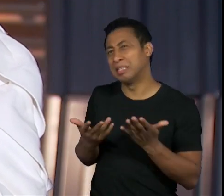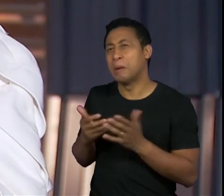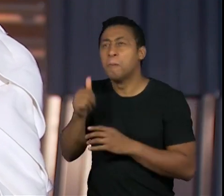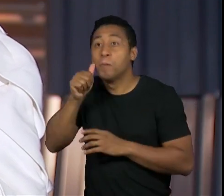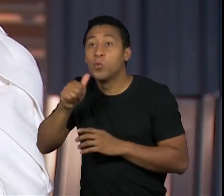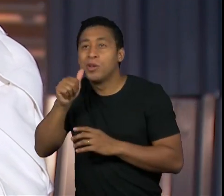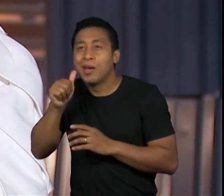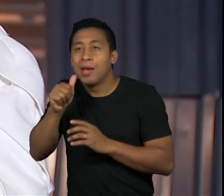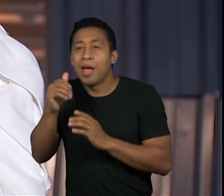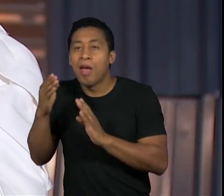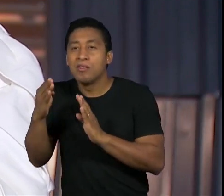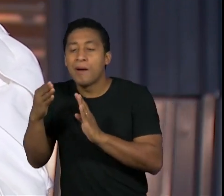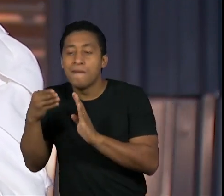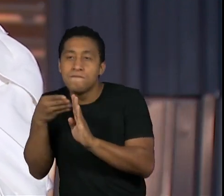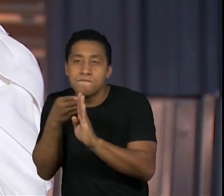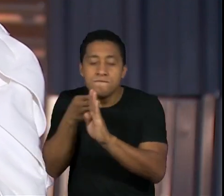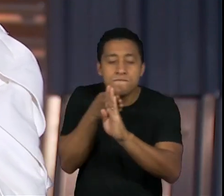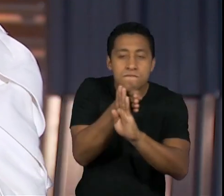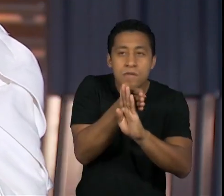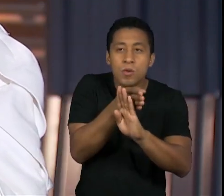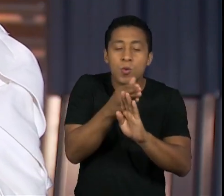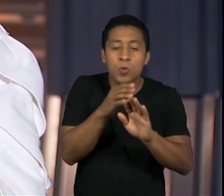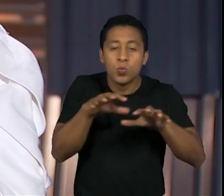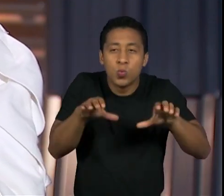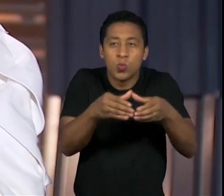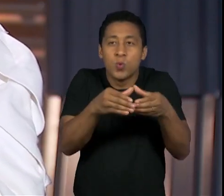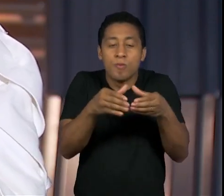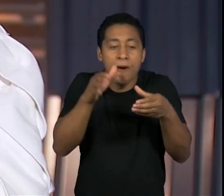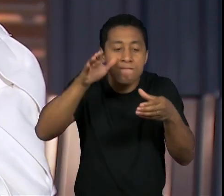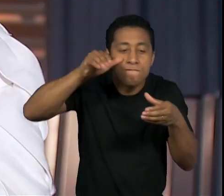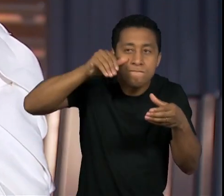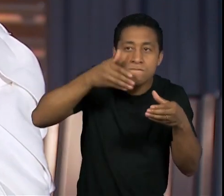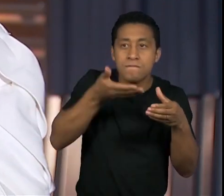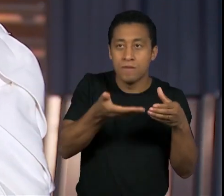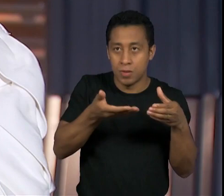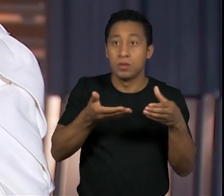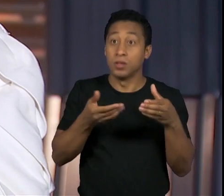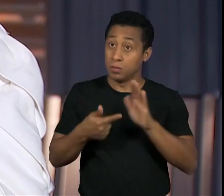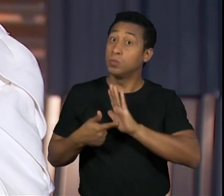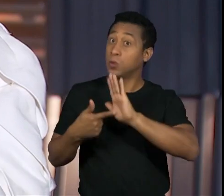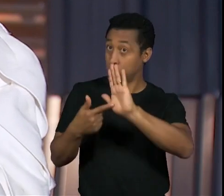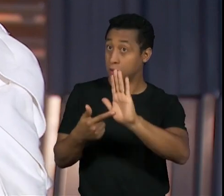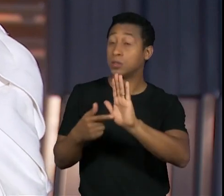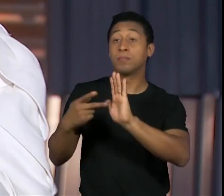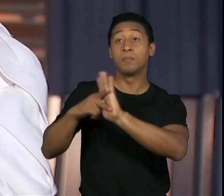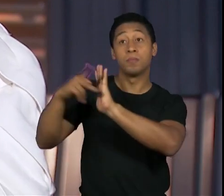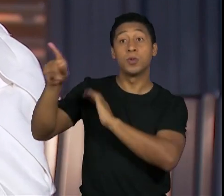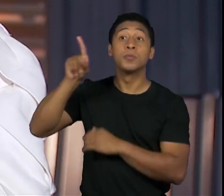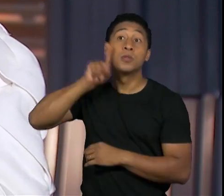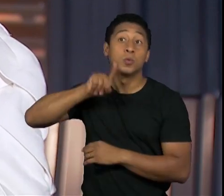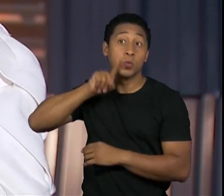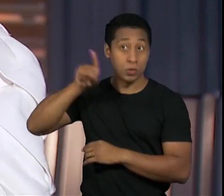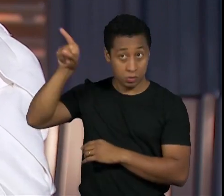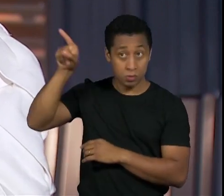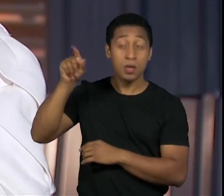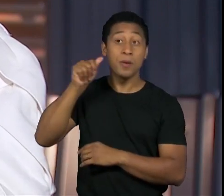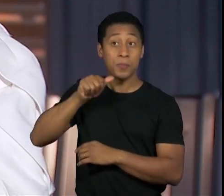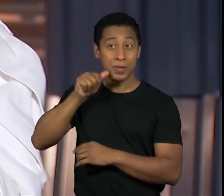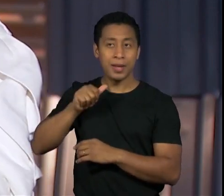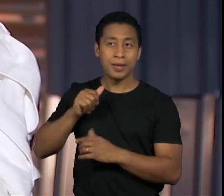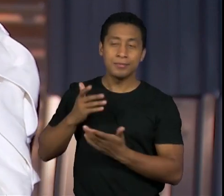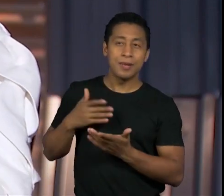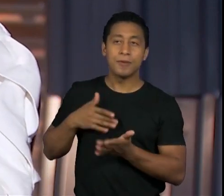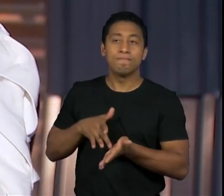infiltrada. Sim. Né? A pesquisa dela é sobre o trabalho de trabalhadoras domésticas nesse contexto estadunidense. E ela se colocou como empregada